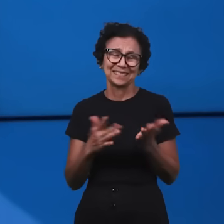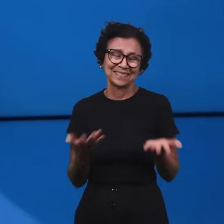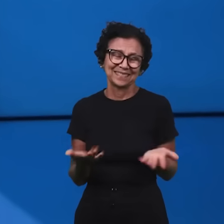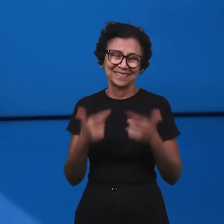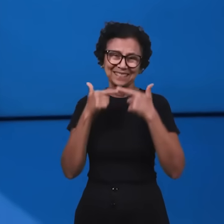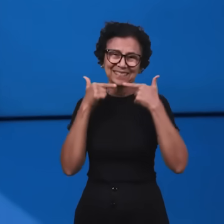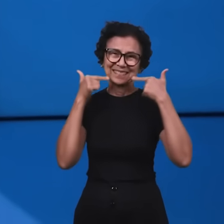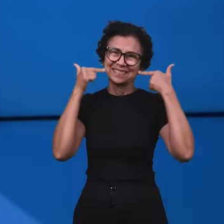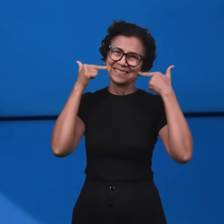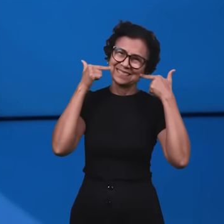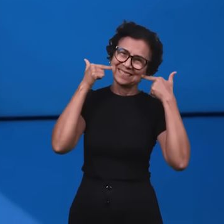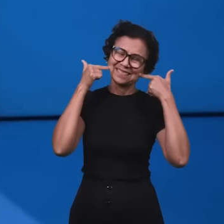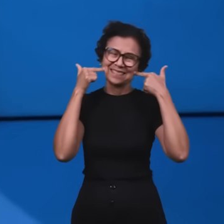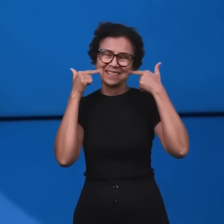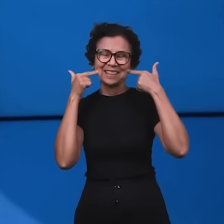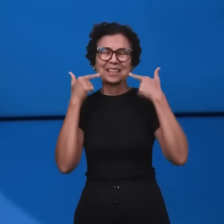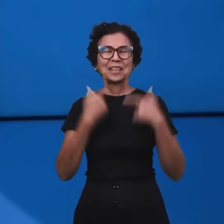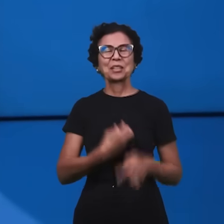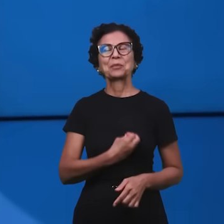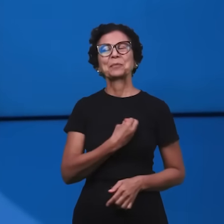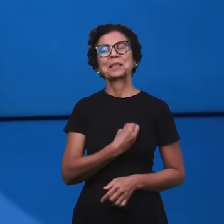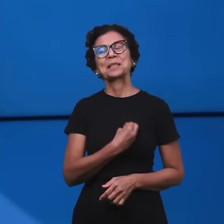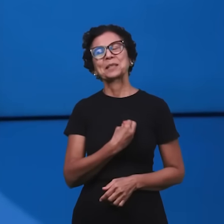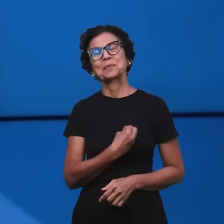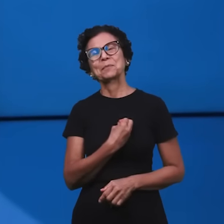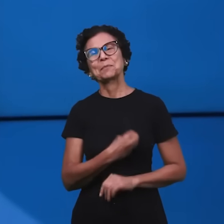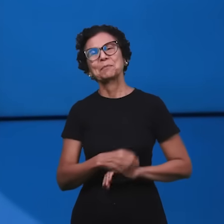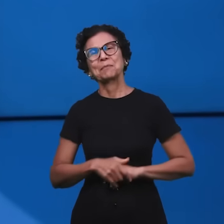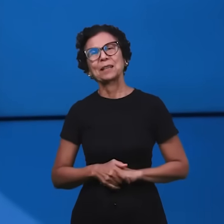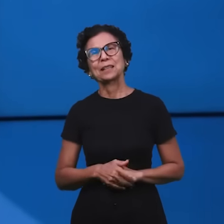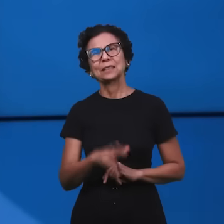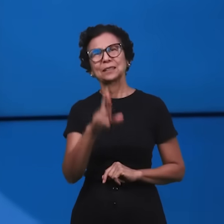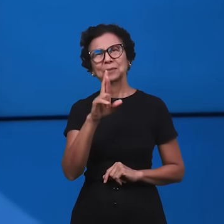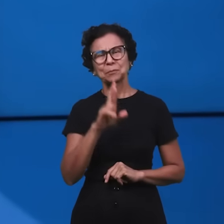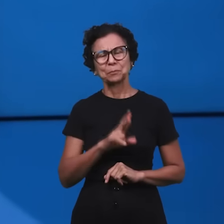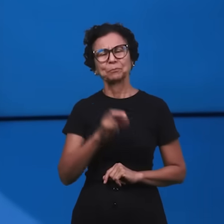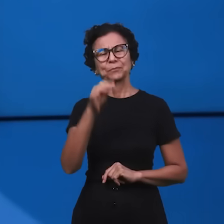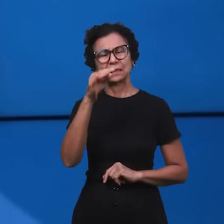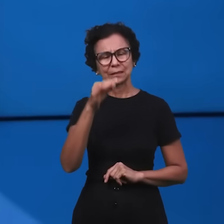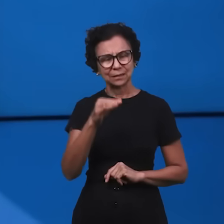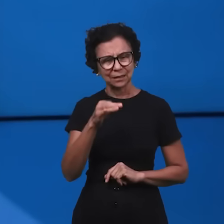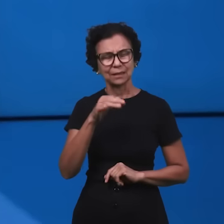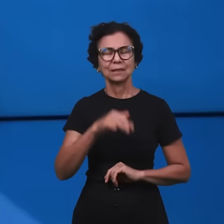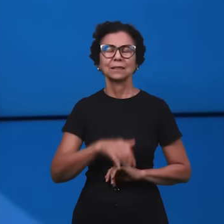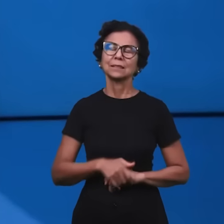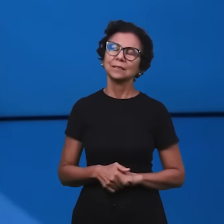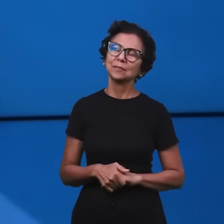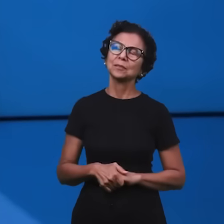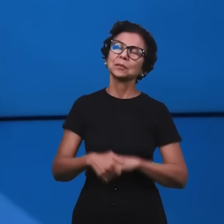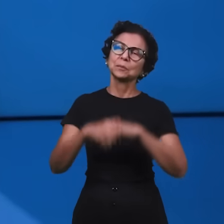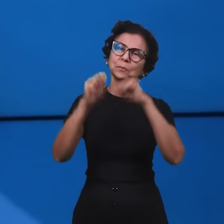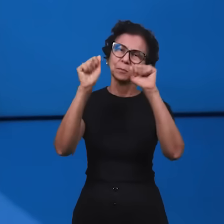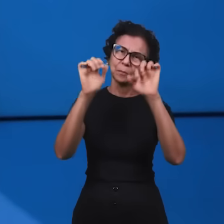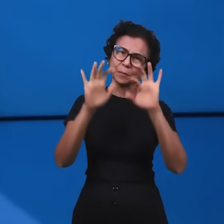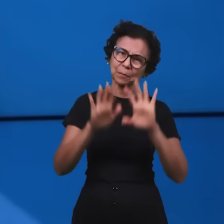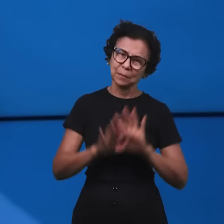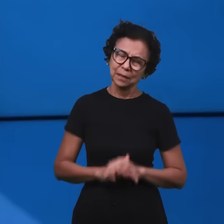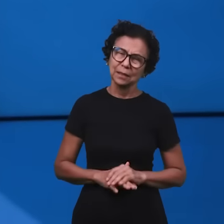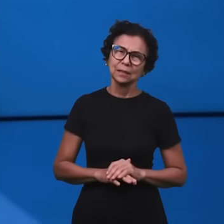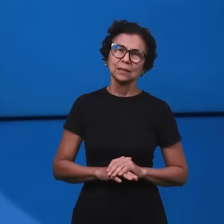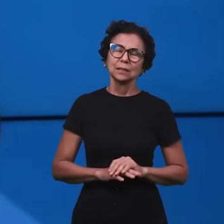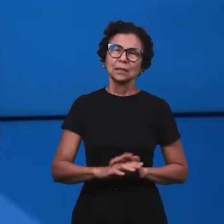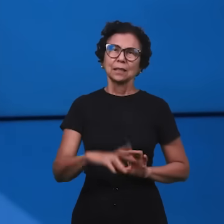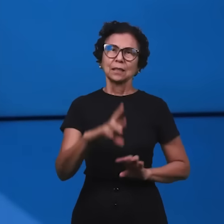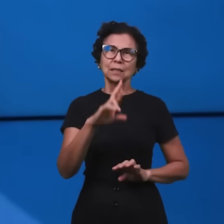seu sorriso, sua alegria em participar, né? A sua resposta tão bem colocada, é uma grande bênção, né? Participar, para